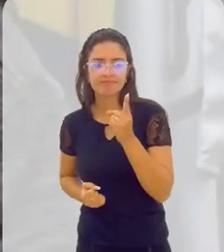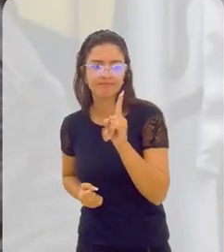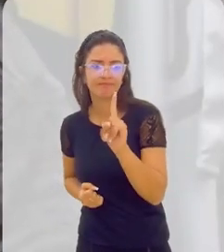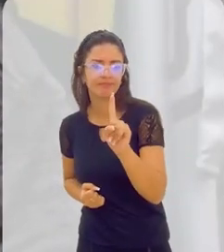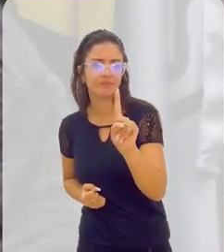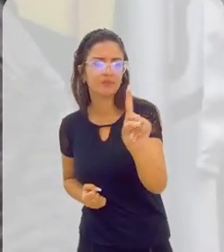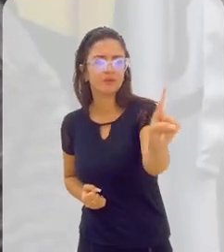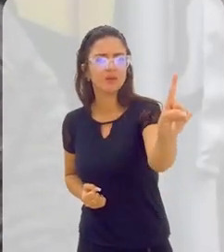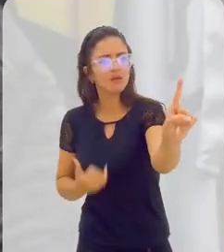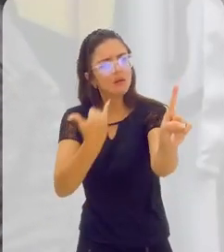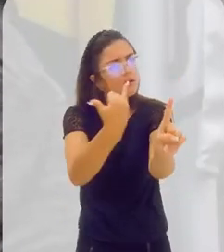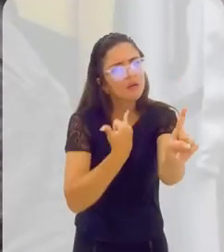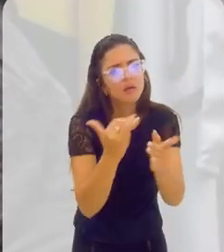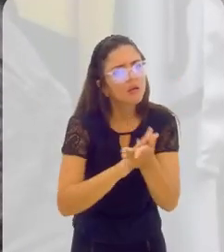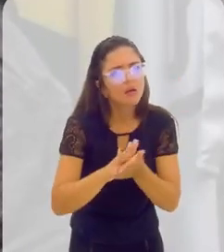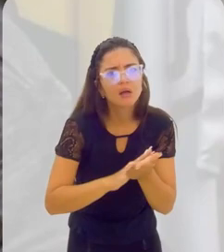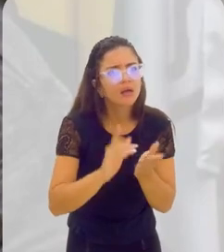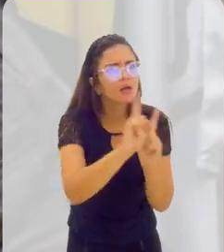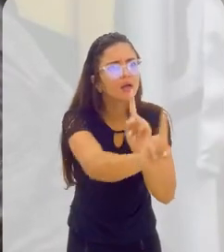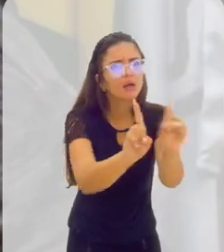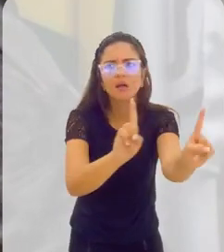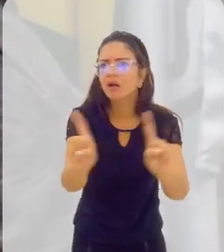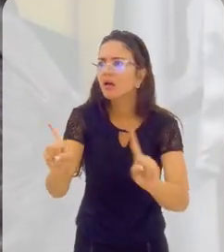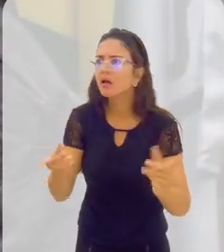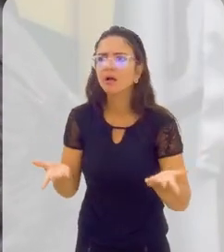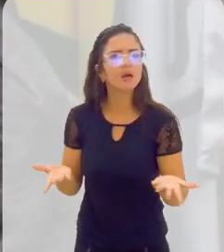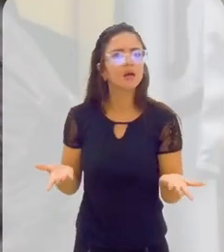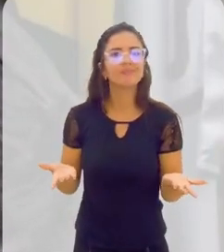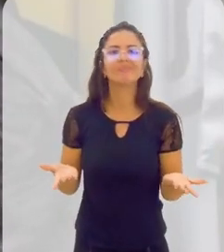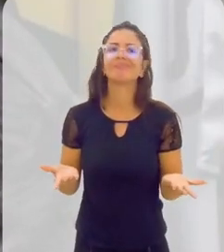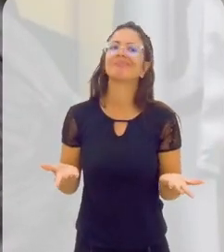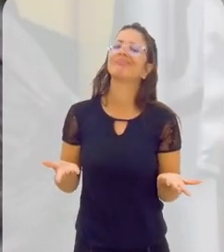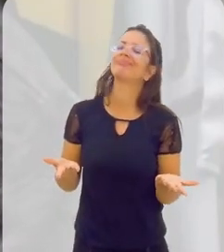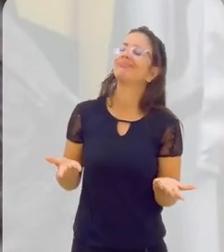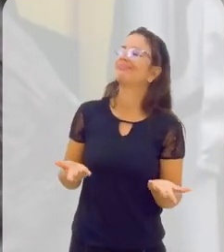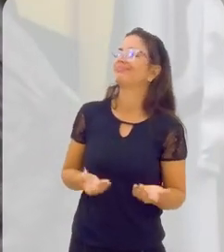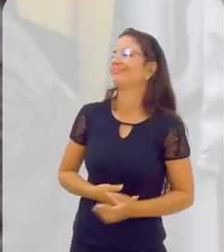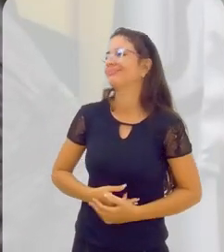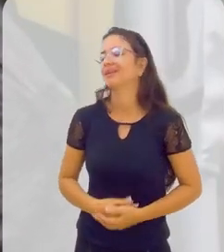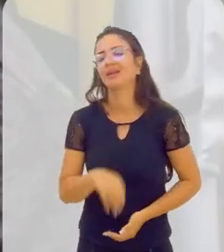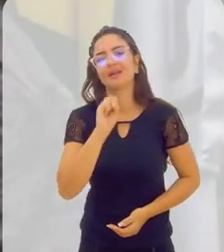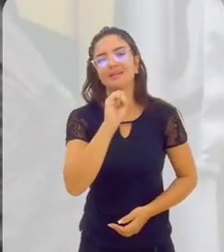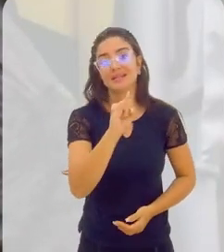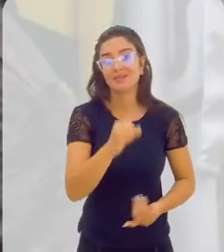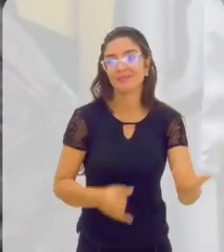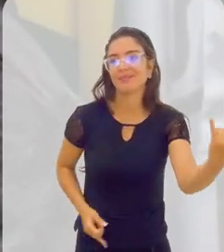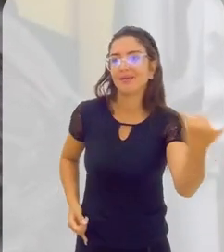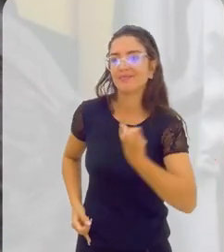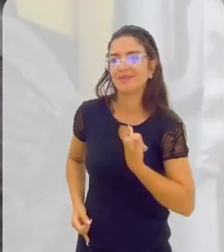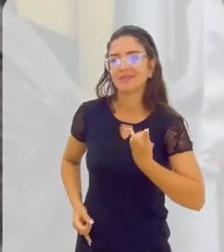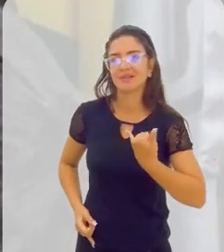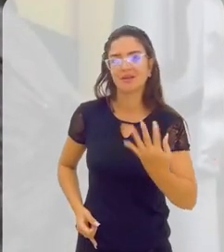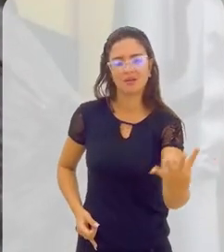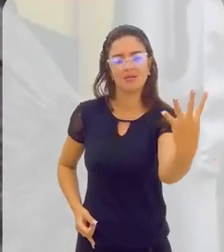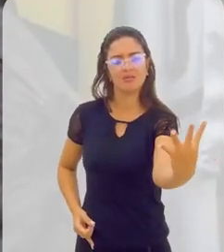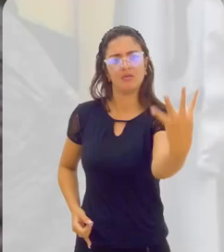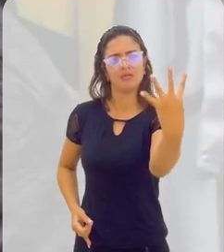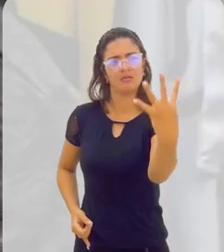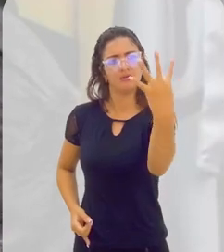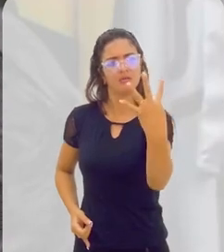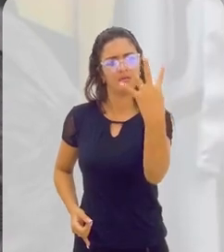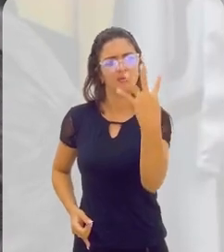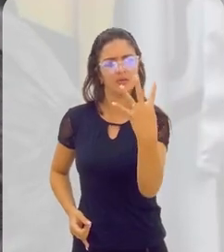e ninguém quer falar quando vem para trazer uma notícia se vem em quatro